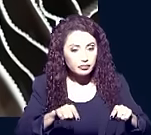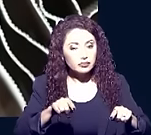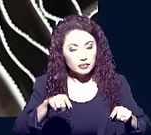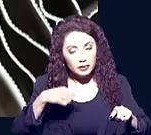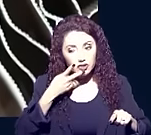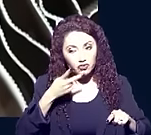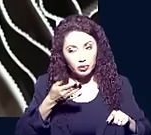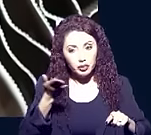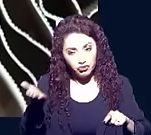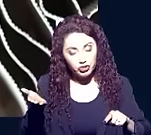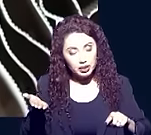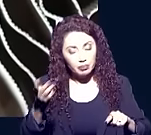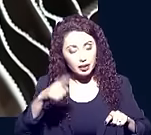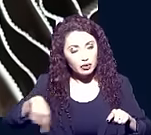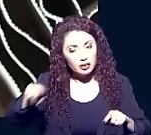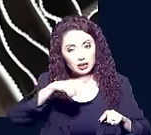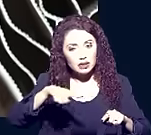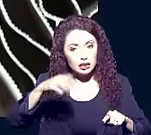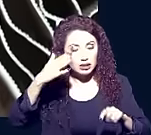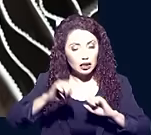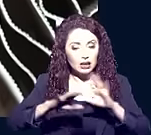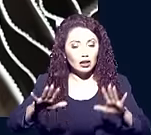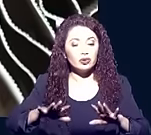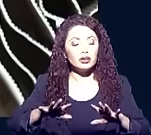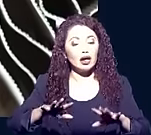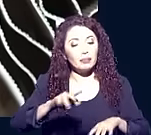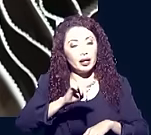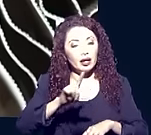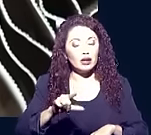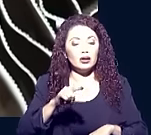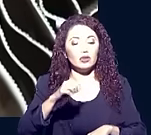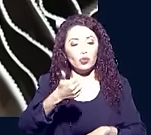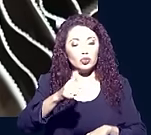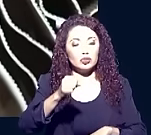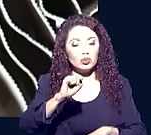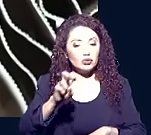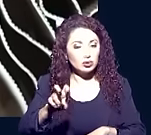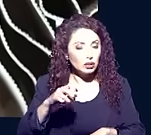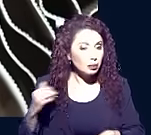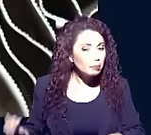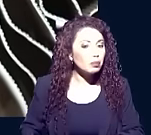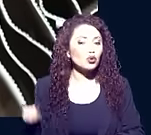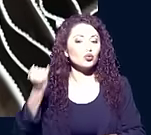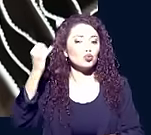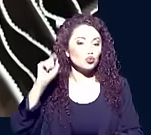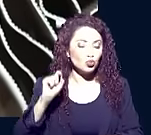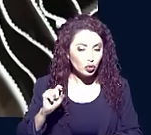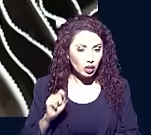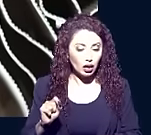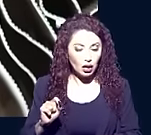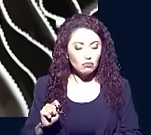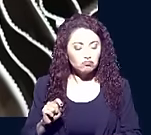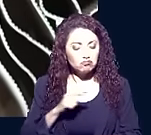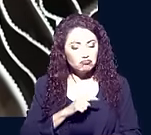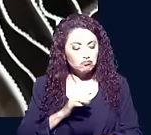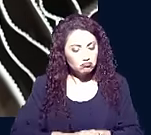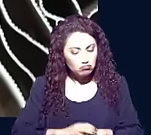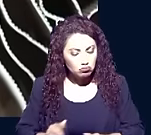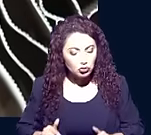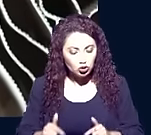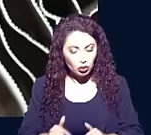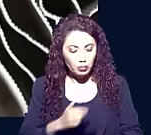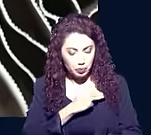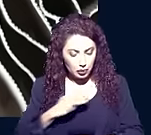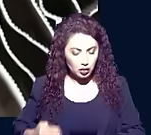te digo pra gente deixar Clara essa questão da 1185 é importantíssima a posição do ministro hadad na reunião com os